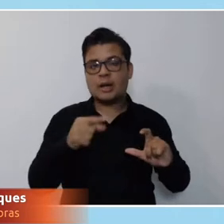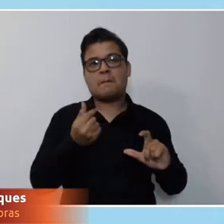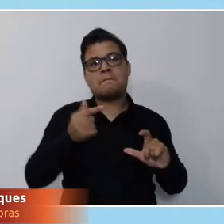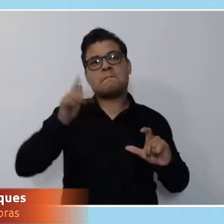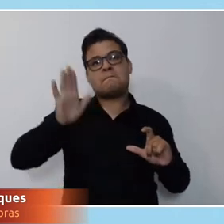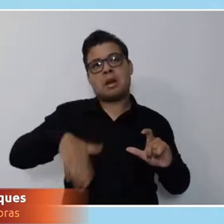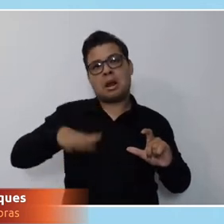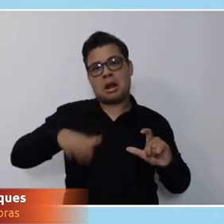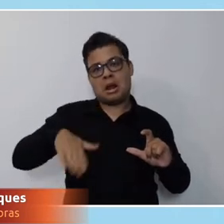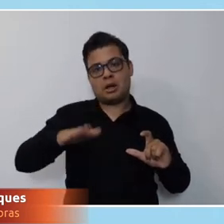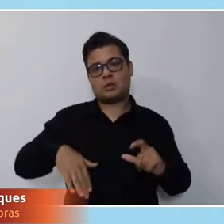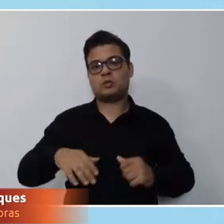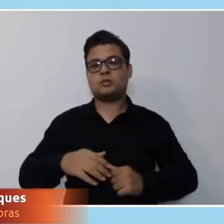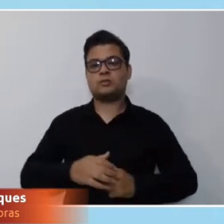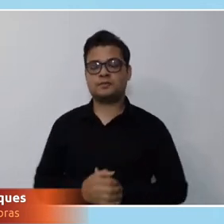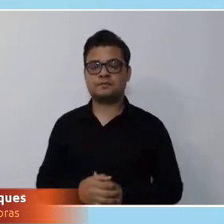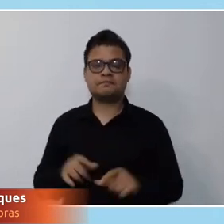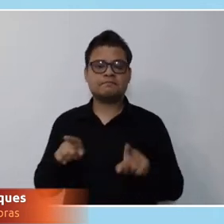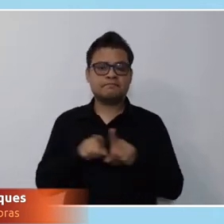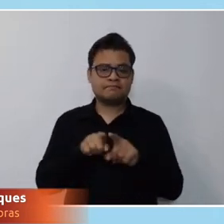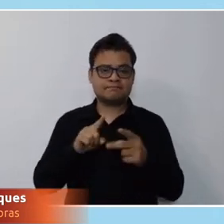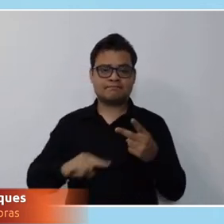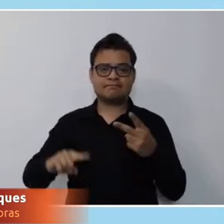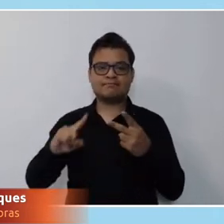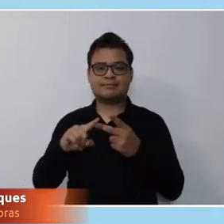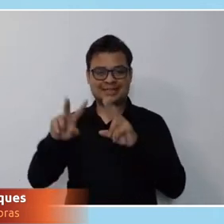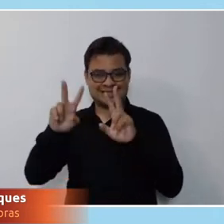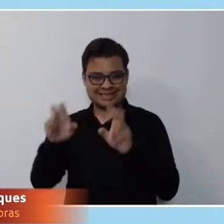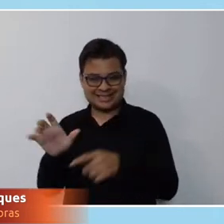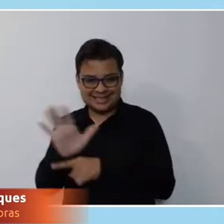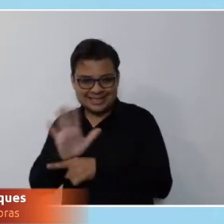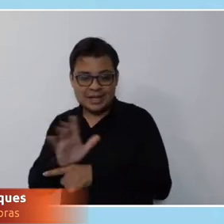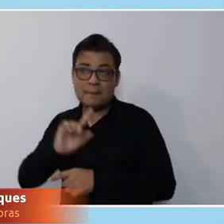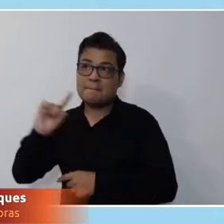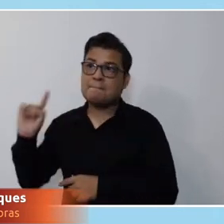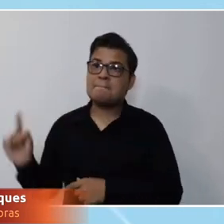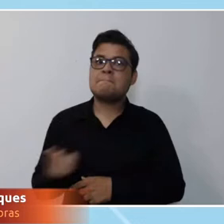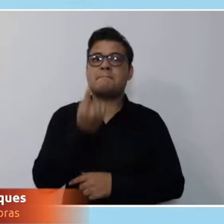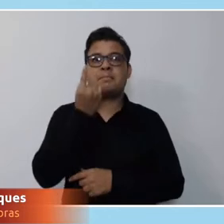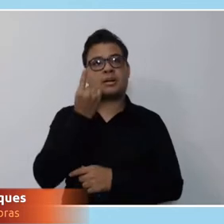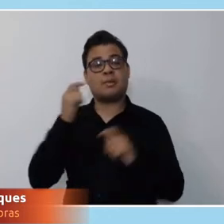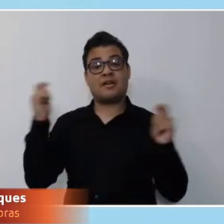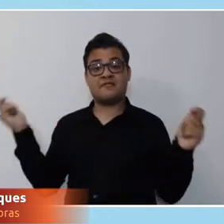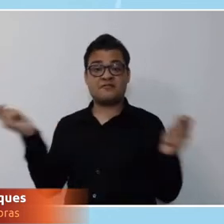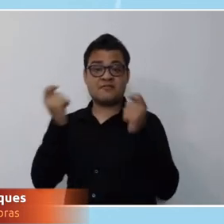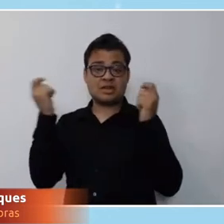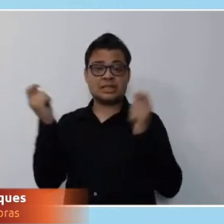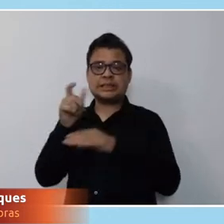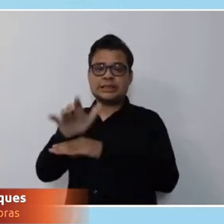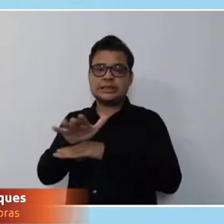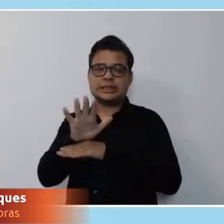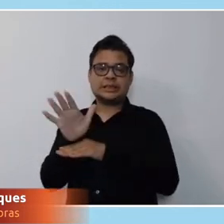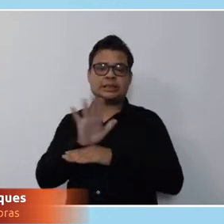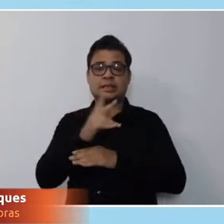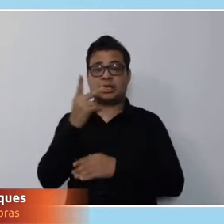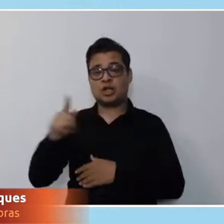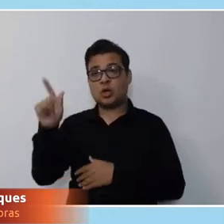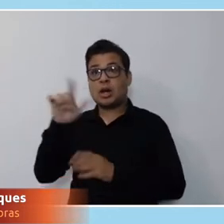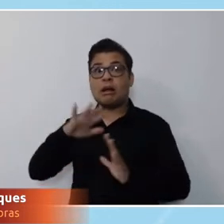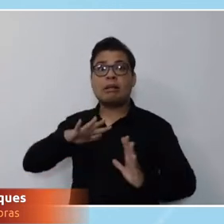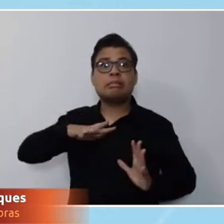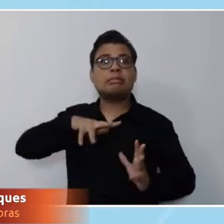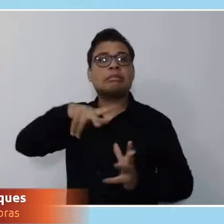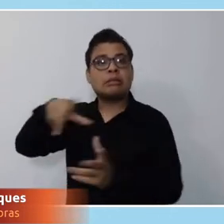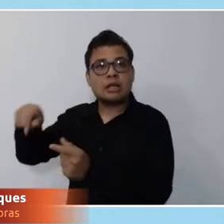E por falar em cinema, o primeiro Festival Internacional de Cinema de Goiânia está com inscrições